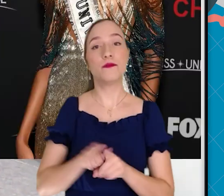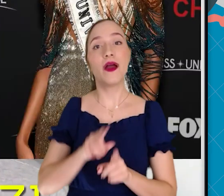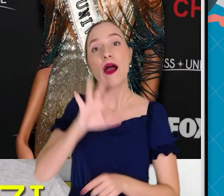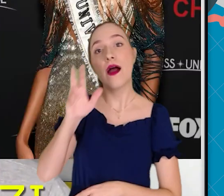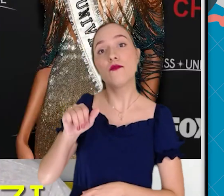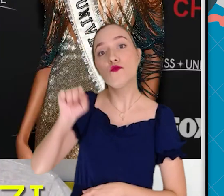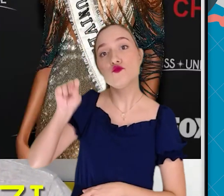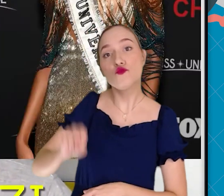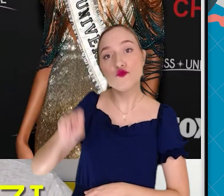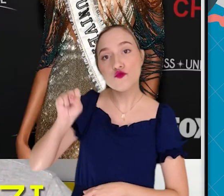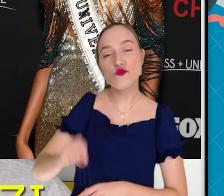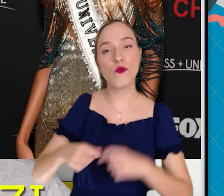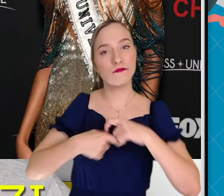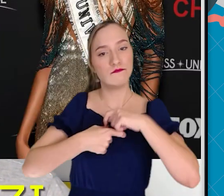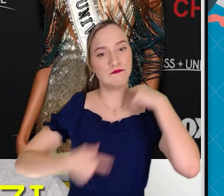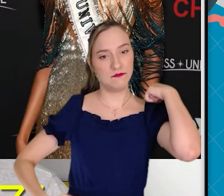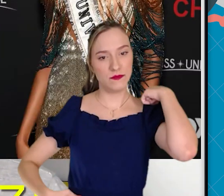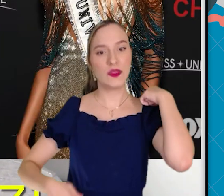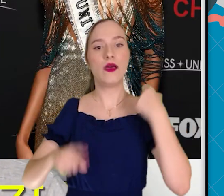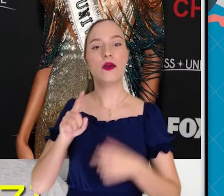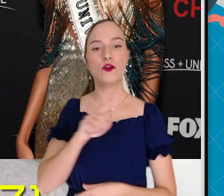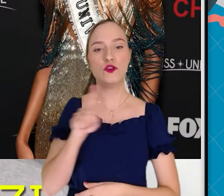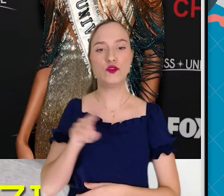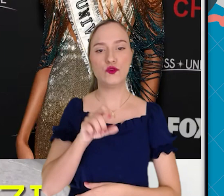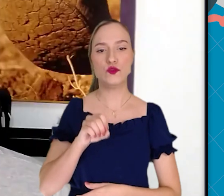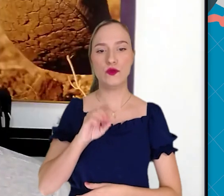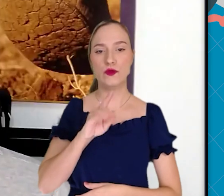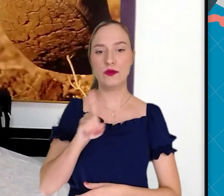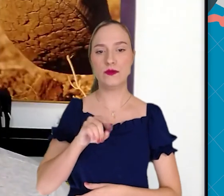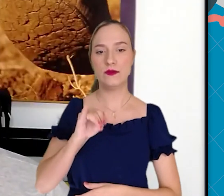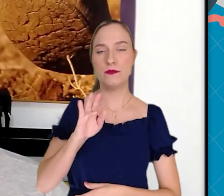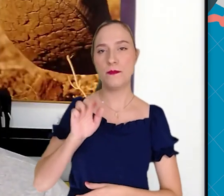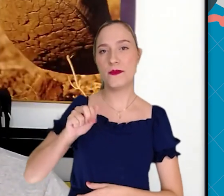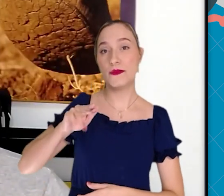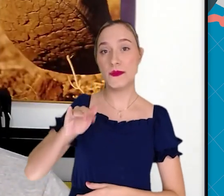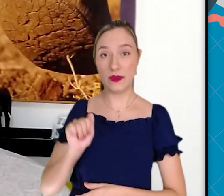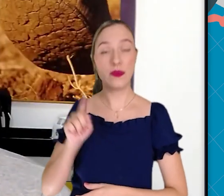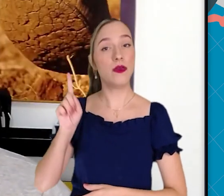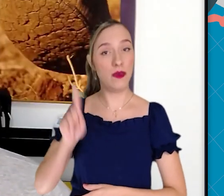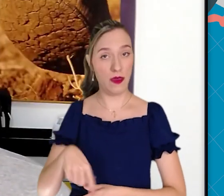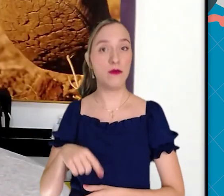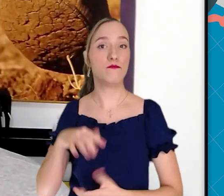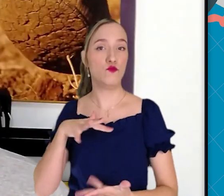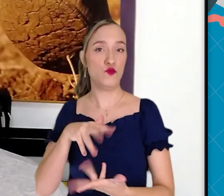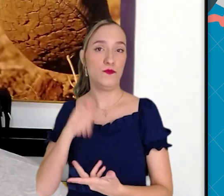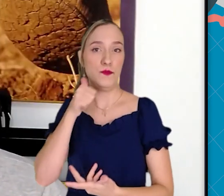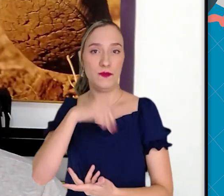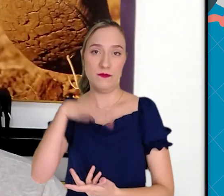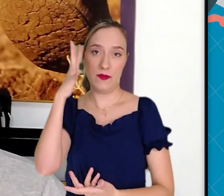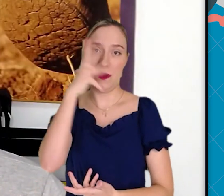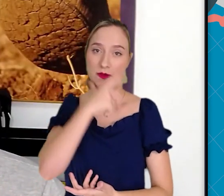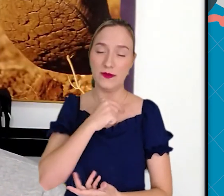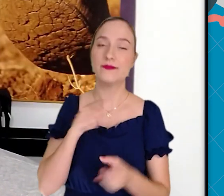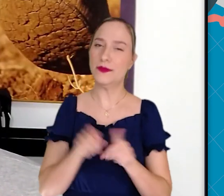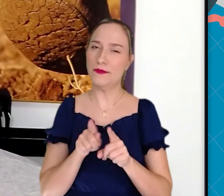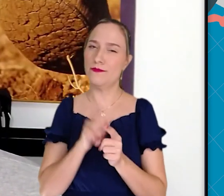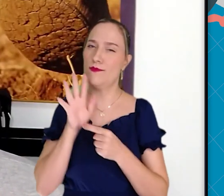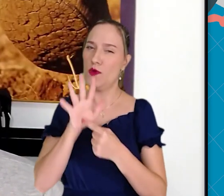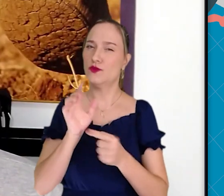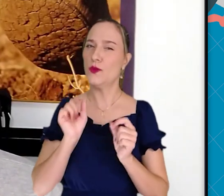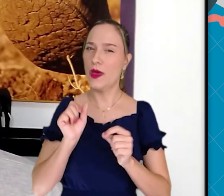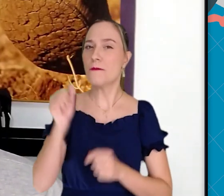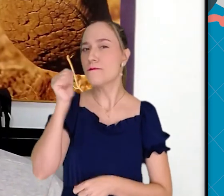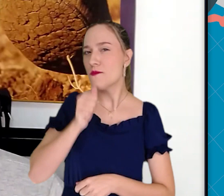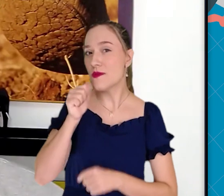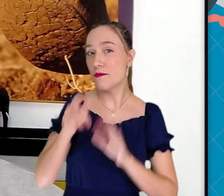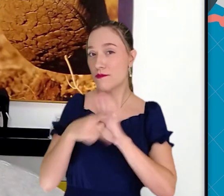sul-africana Josebine Tunzi é a Miss Universo. Mais uma vez provando que as mulheres africanas são muito,